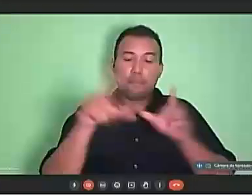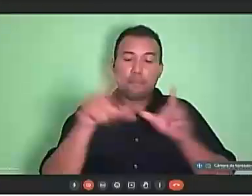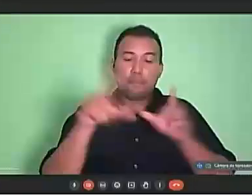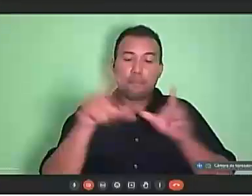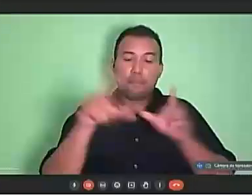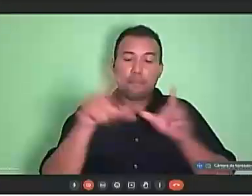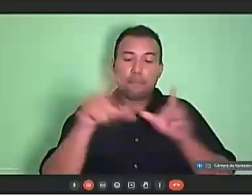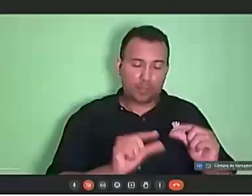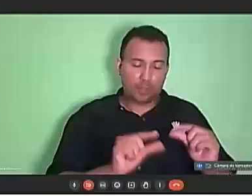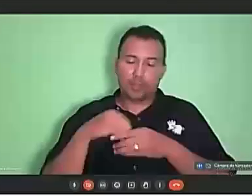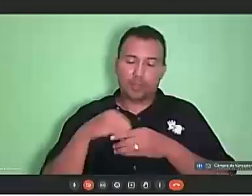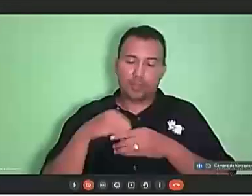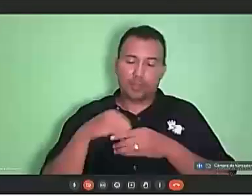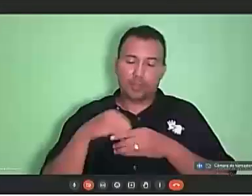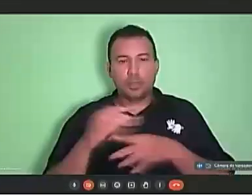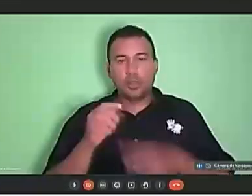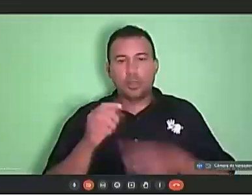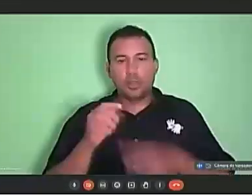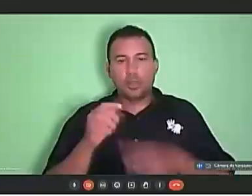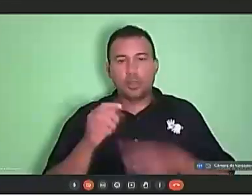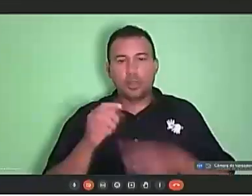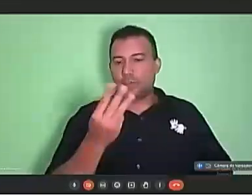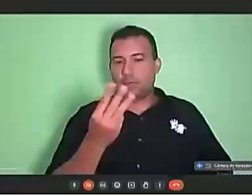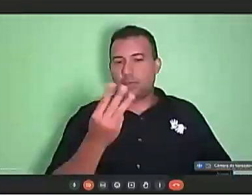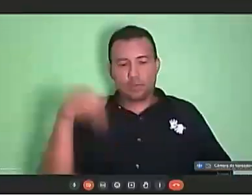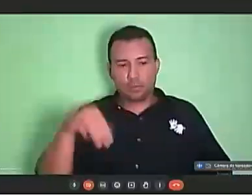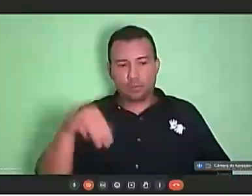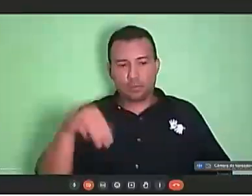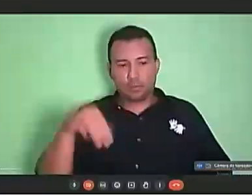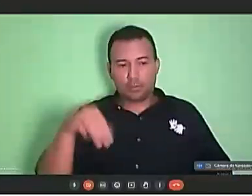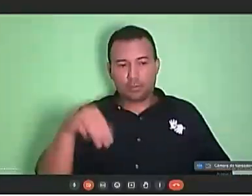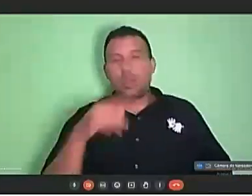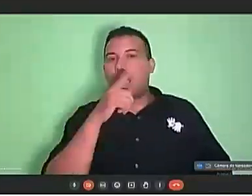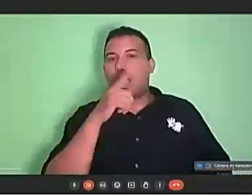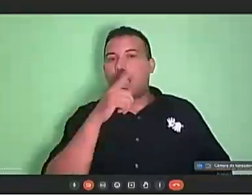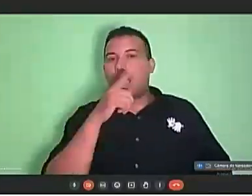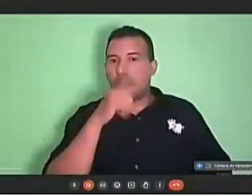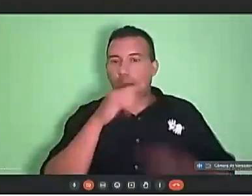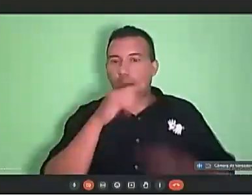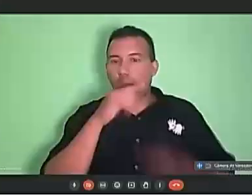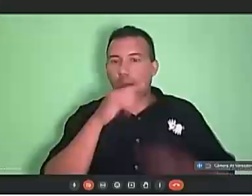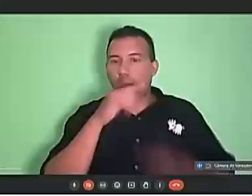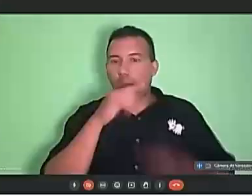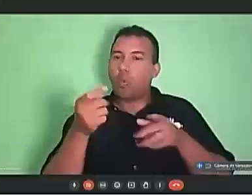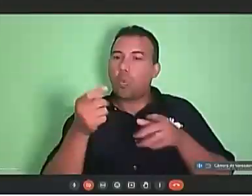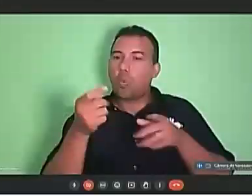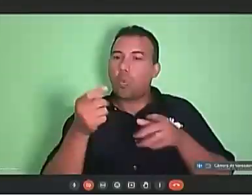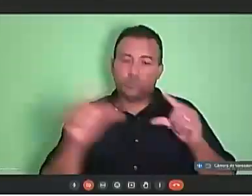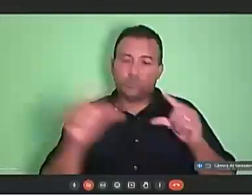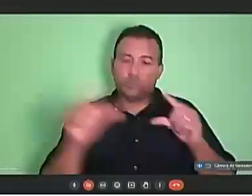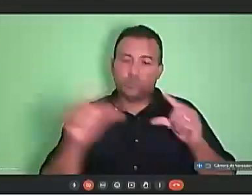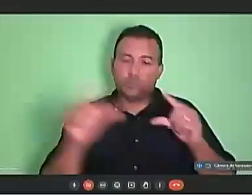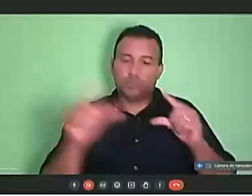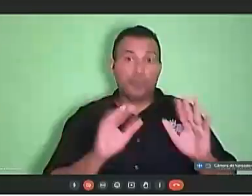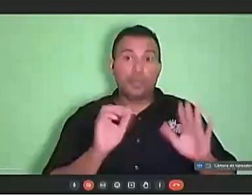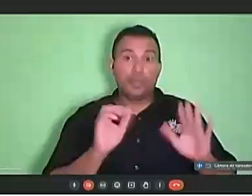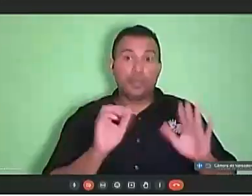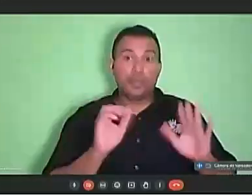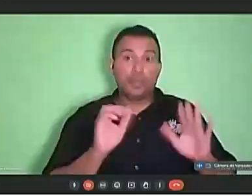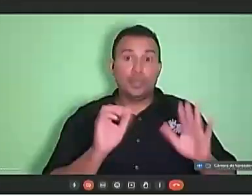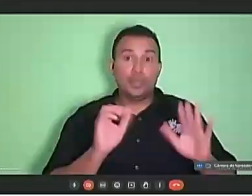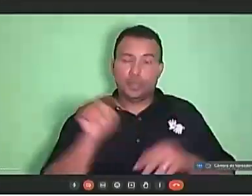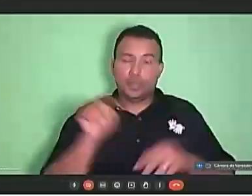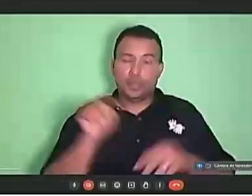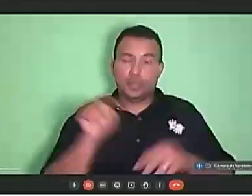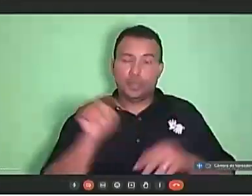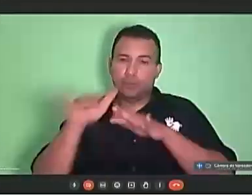3 metros para vazões médias, ou seja, o rio quase secaria aqui nas cidades. Mas para vazões altas, esse efeito vai se